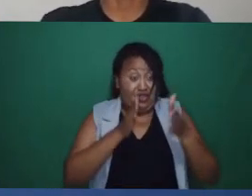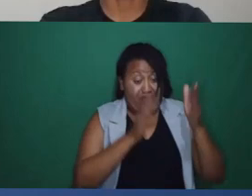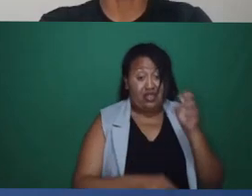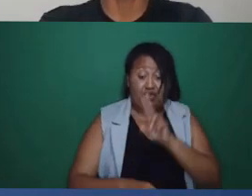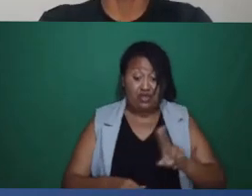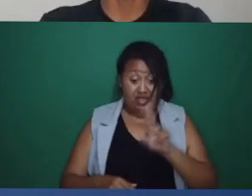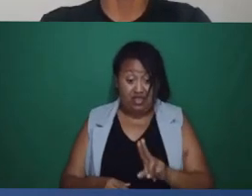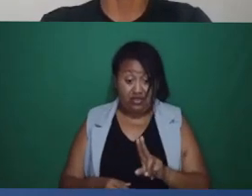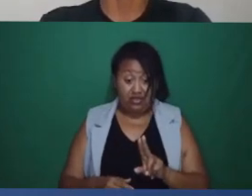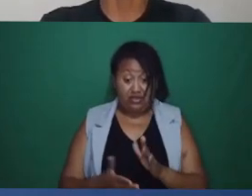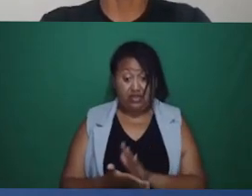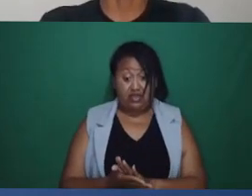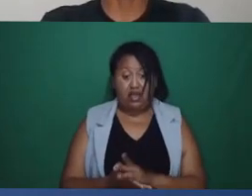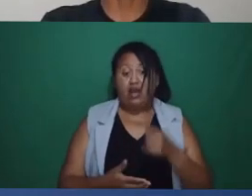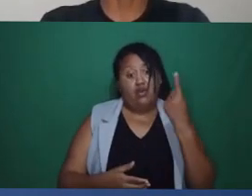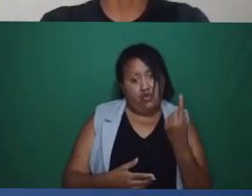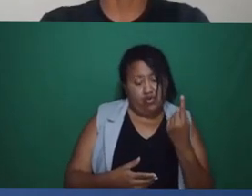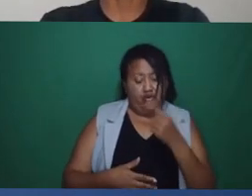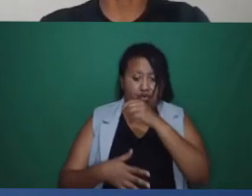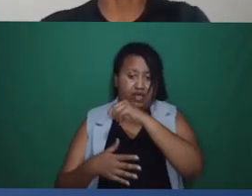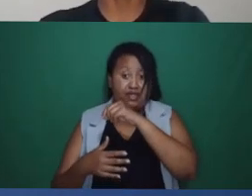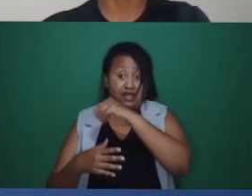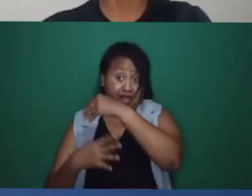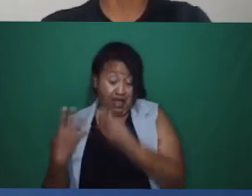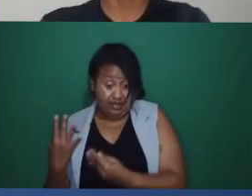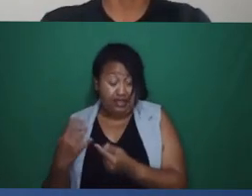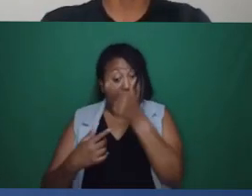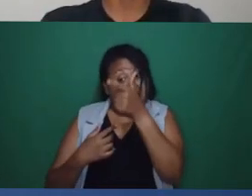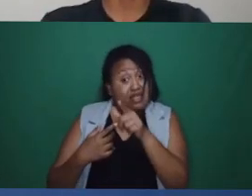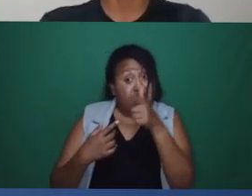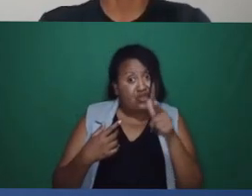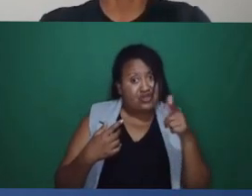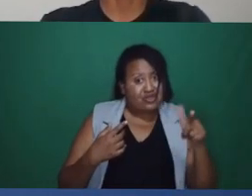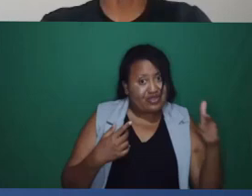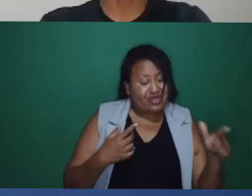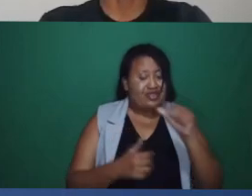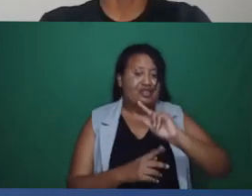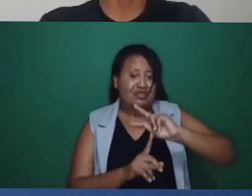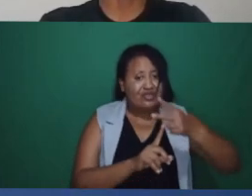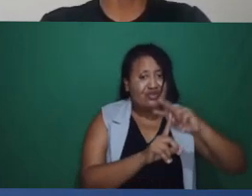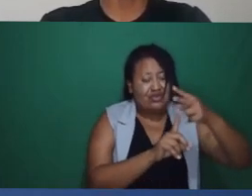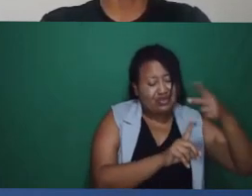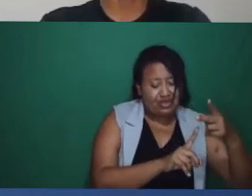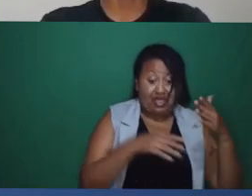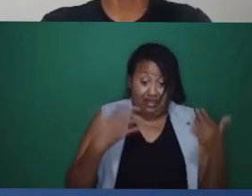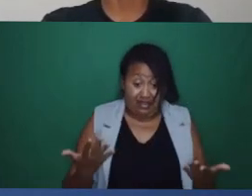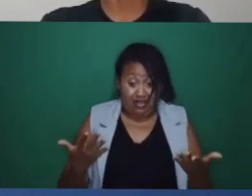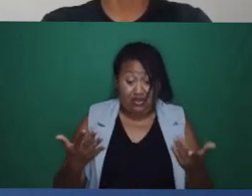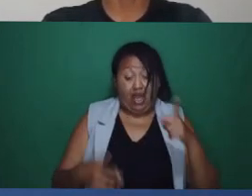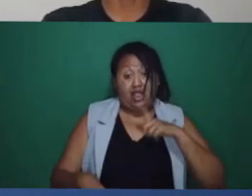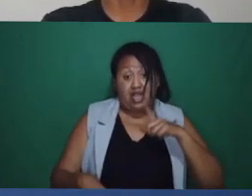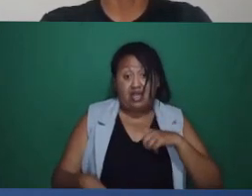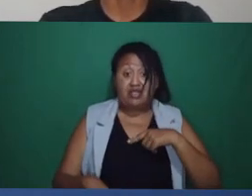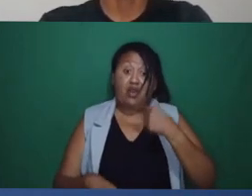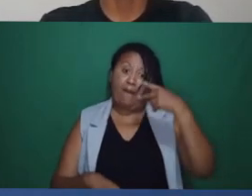utilizaram né uma carta na primeira coluna e as outras sempre ia dobrando Então nesse caso nós tínhamos